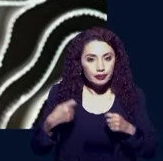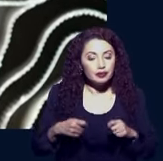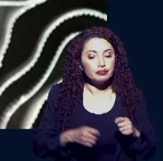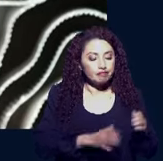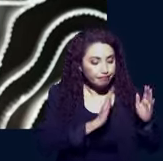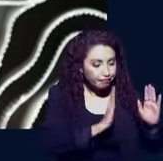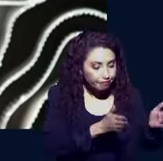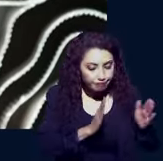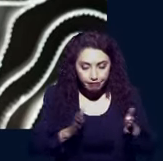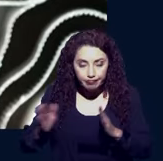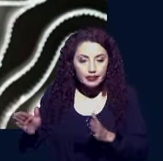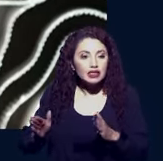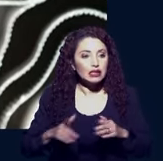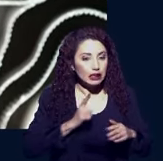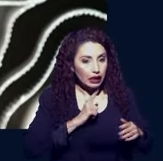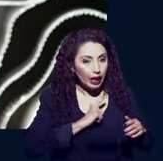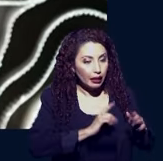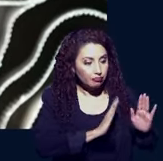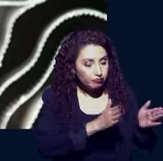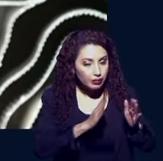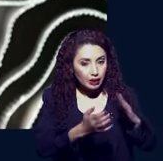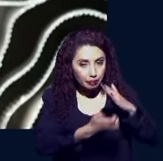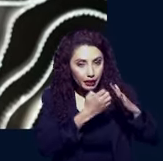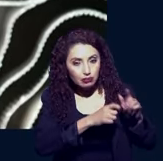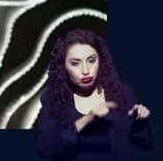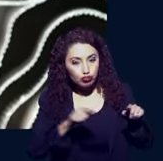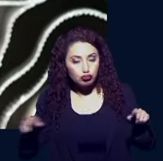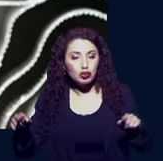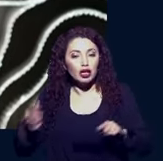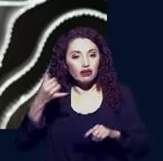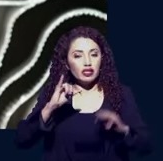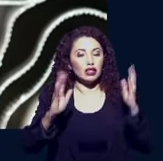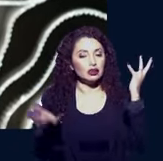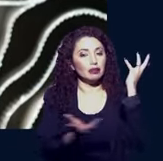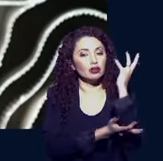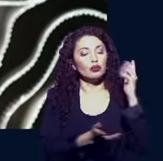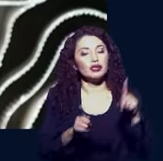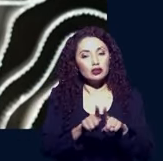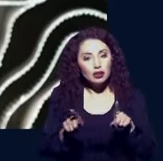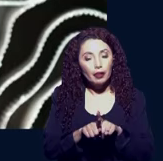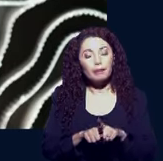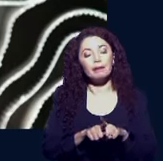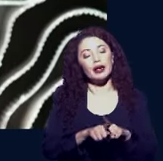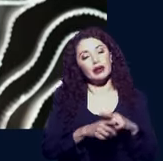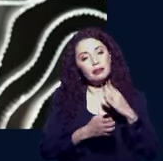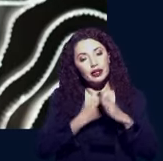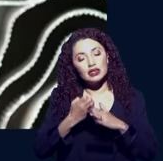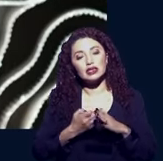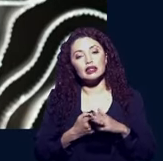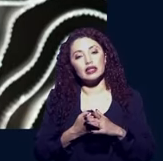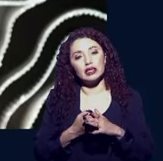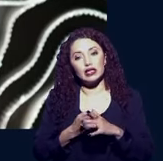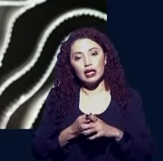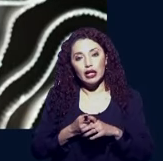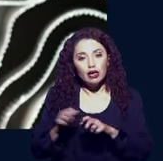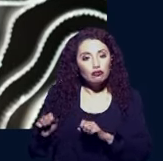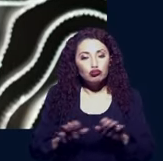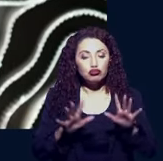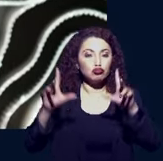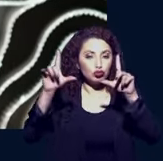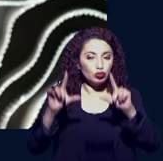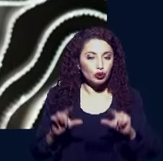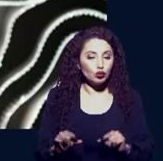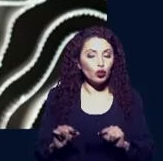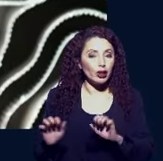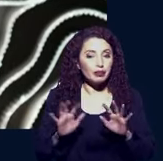livre de de desmatamento é uma demanda que vem exigindo produtos de Baixo Carbono que você comprove que você consegue produzir com baixa pegada de carbono então o Brasil tem um